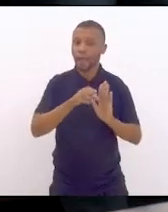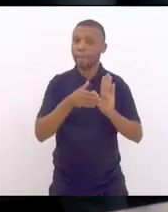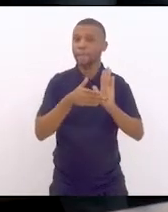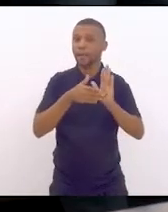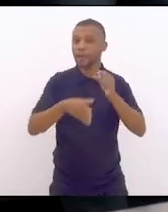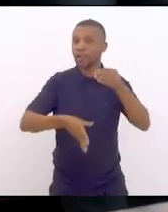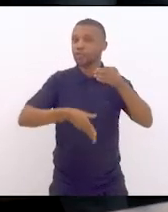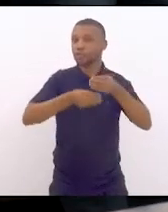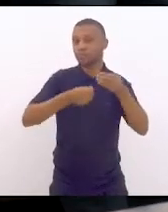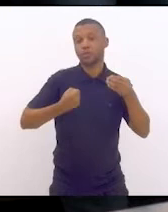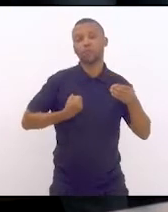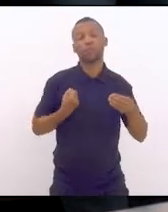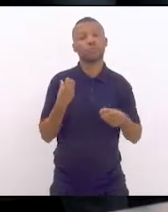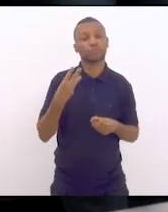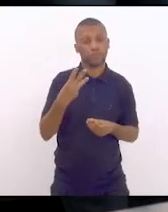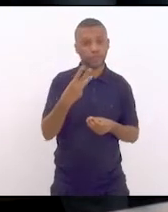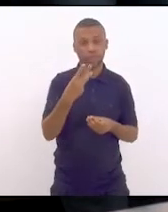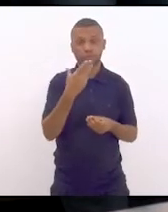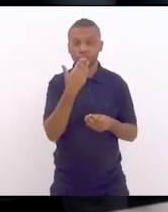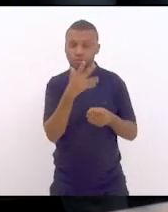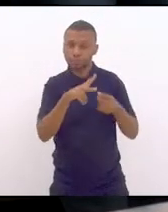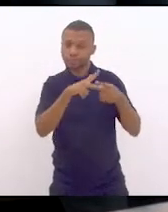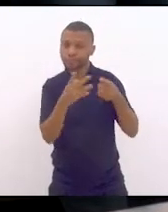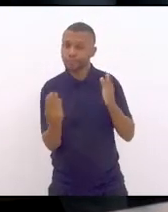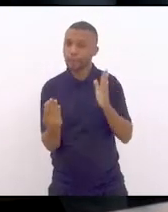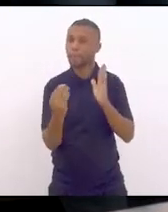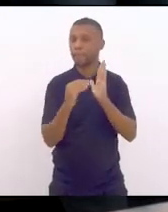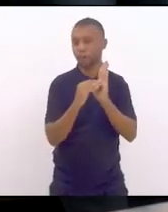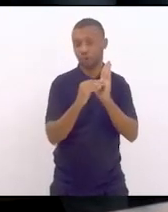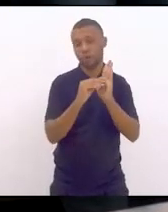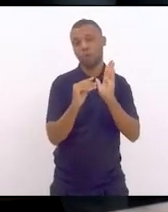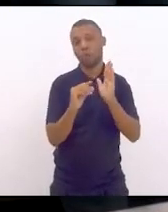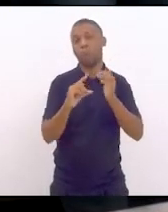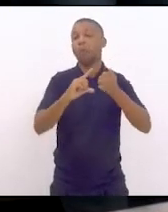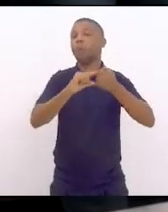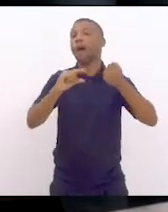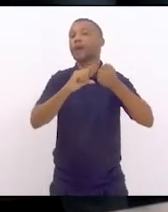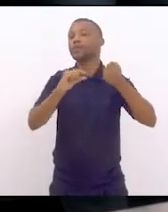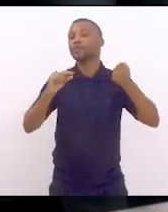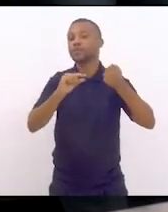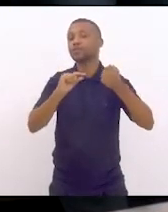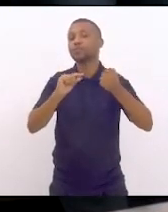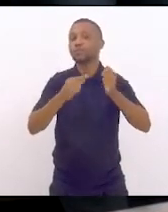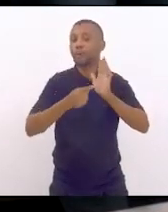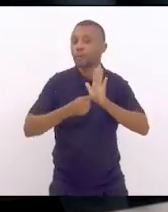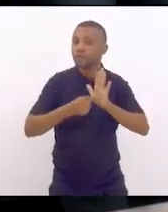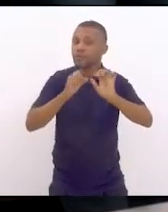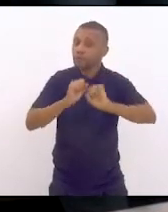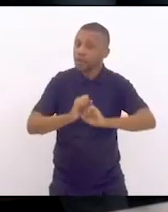inclui um artigo dizendo claramente que a área